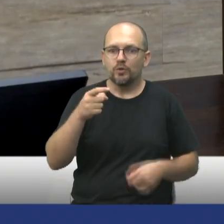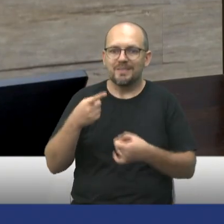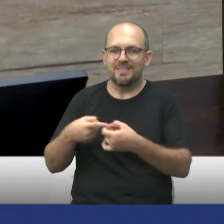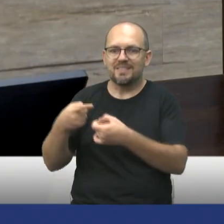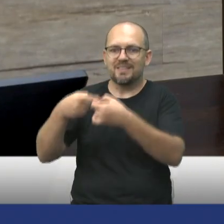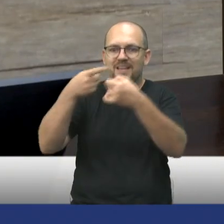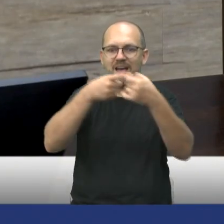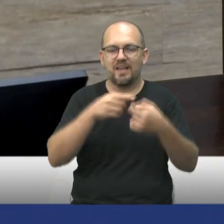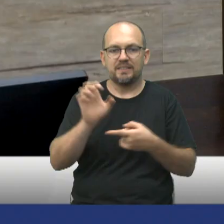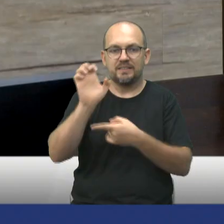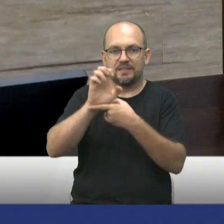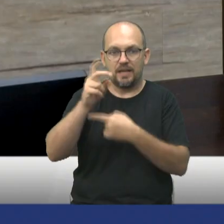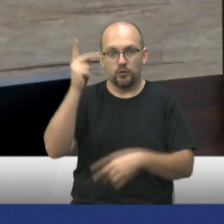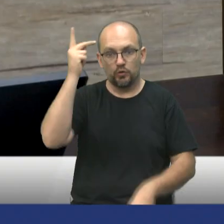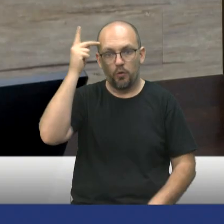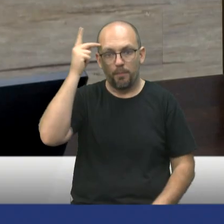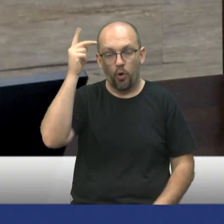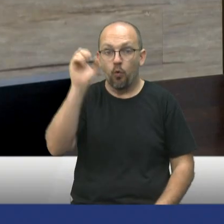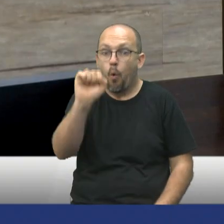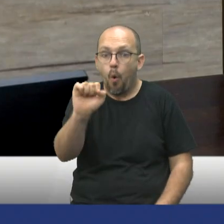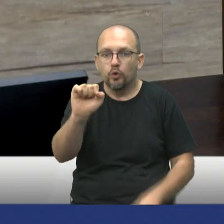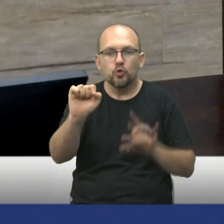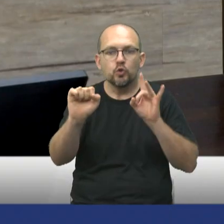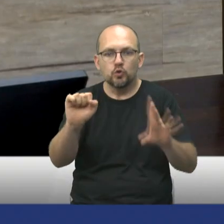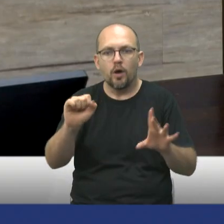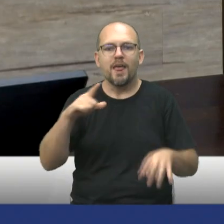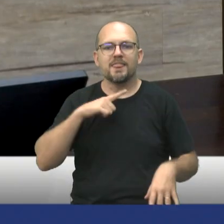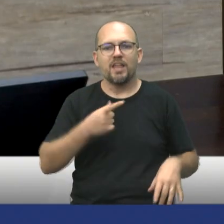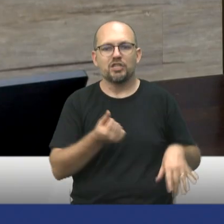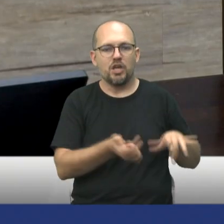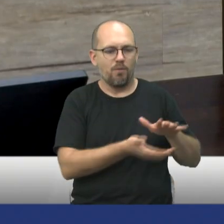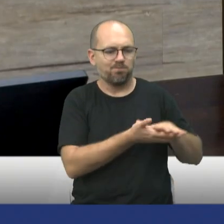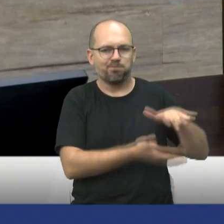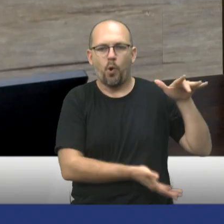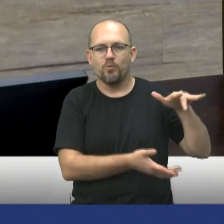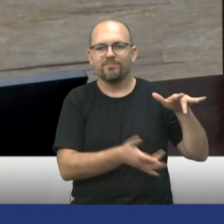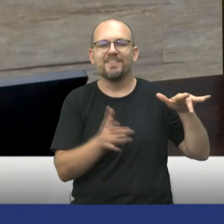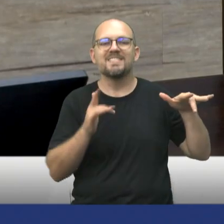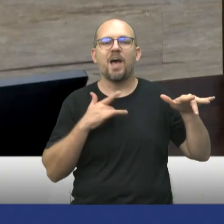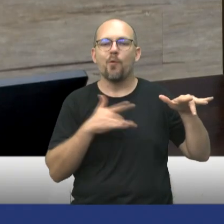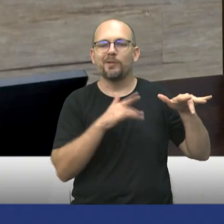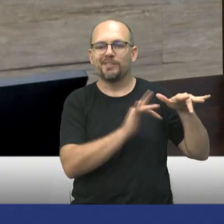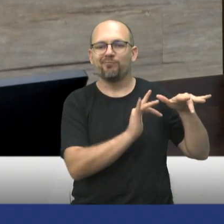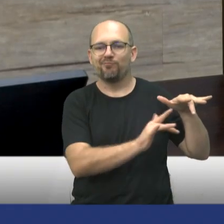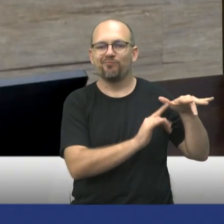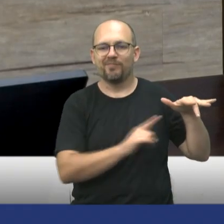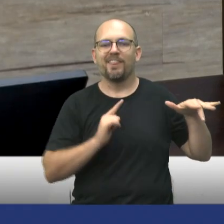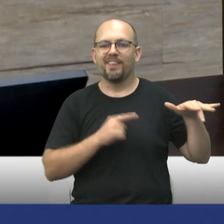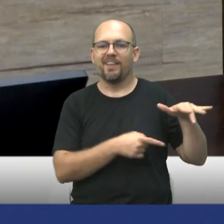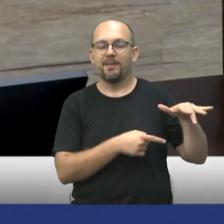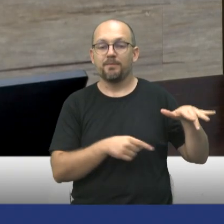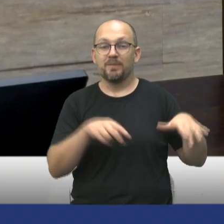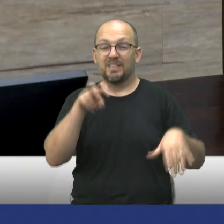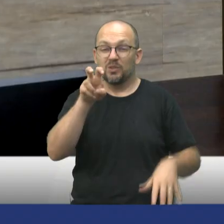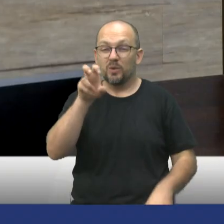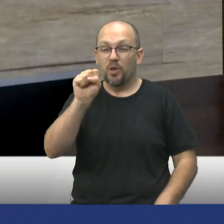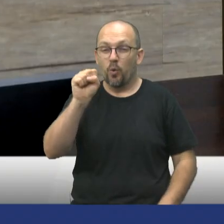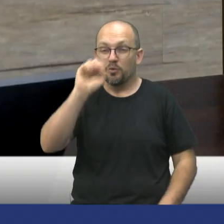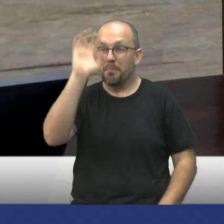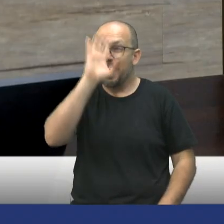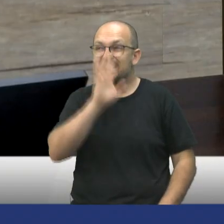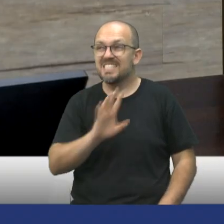de São Paulo com essa saúde financeira a mais, e 52 no Brasil, sendo que nós temos mais